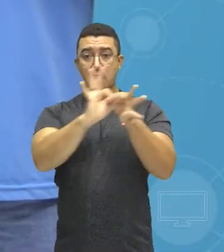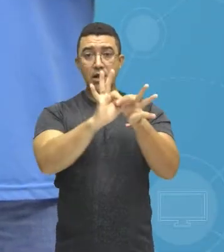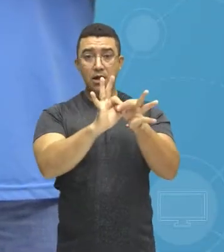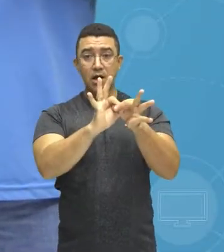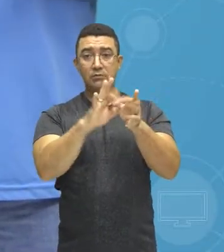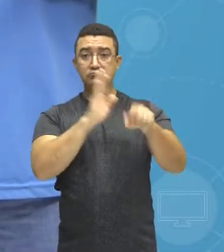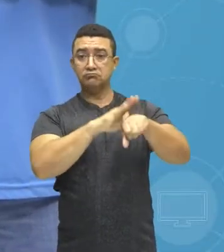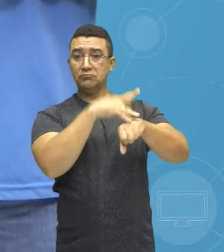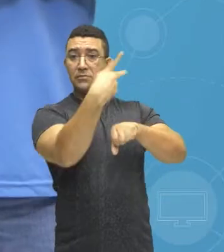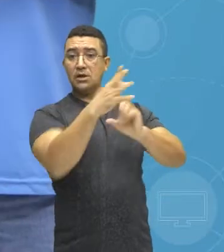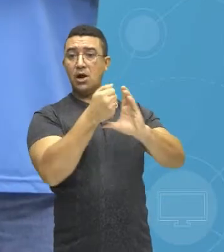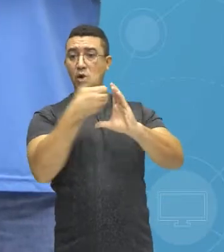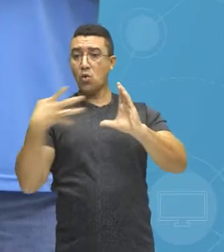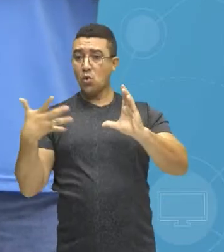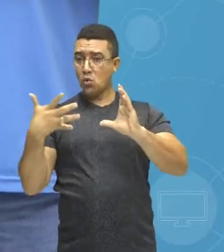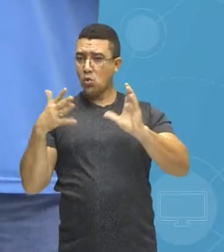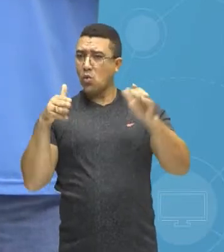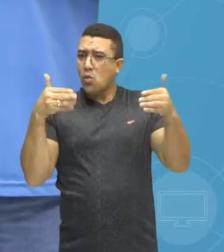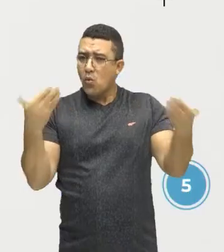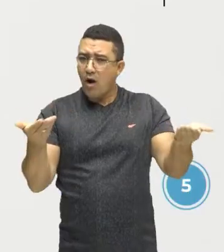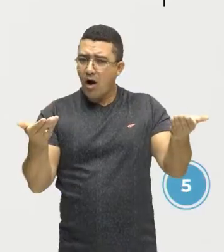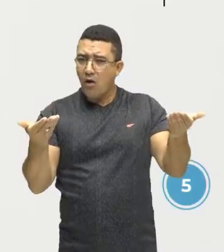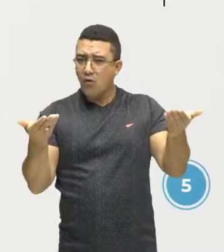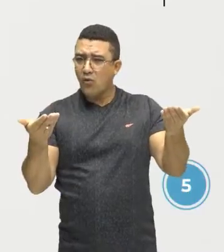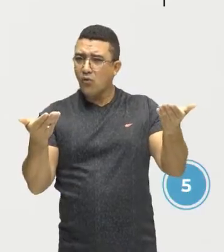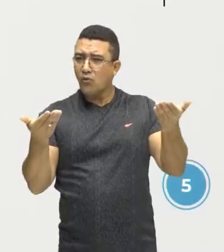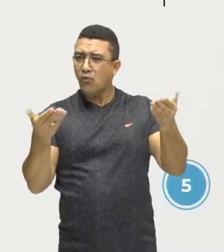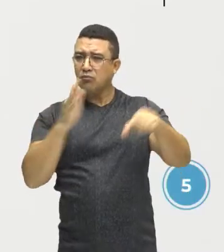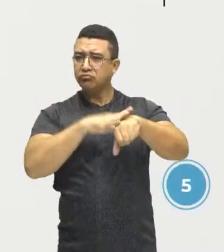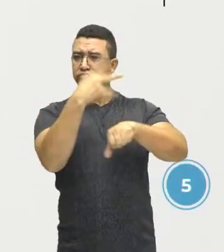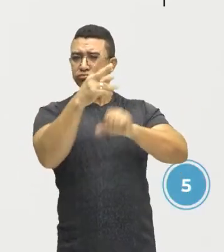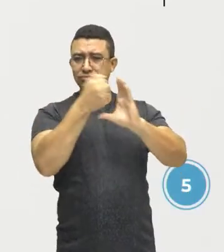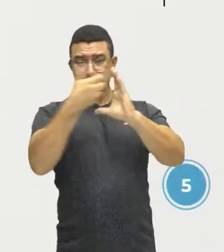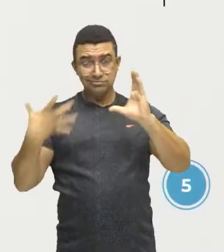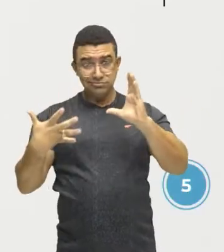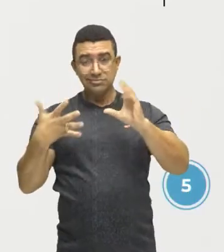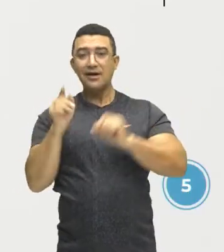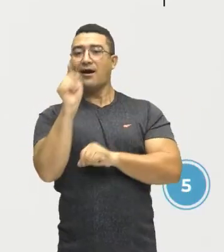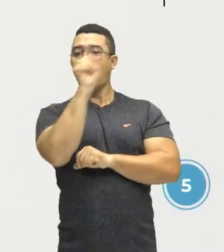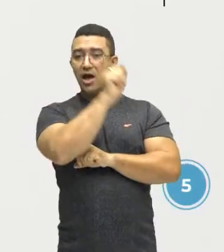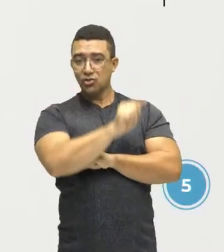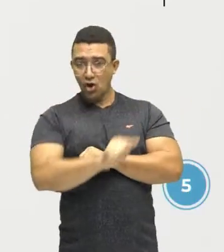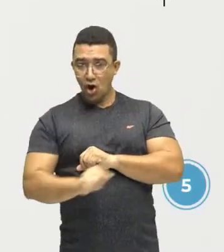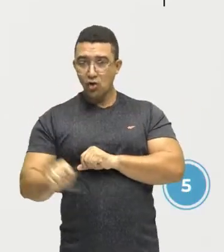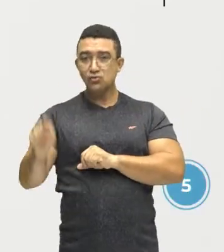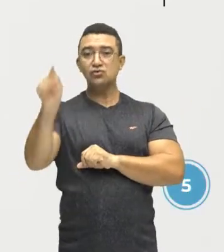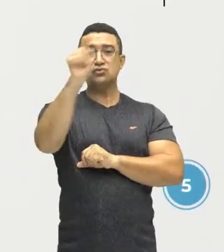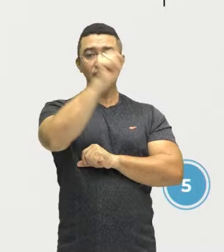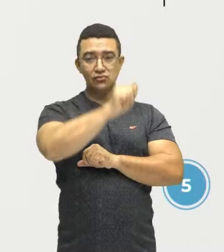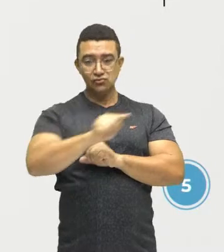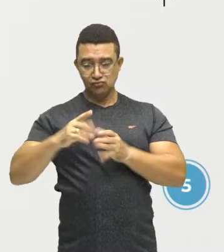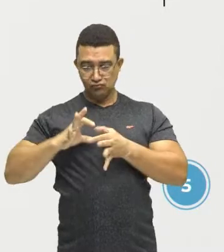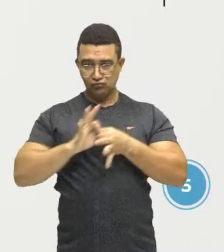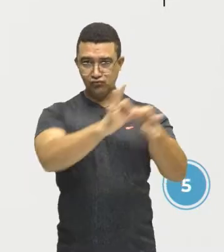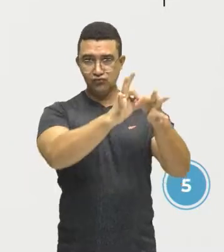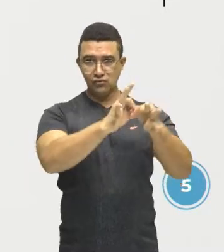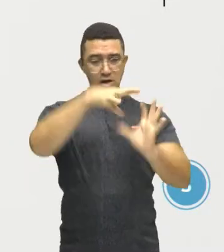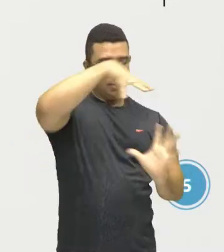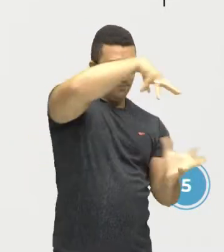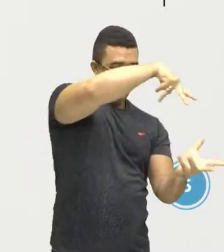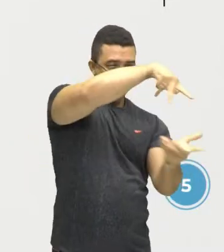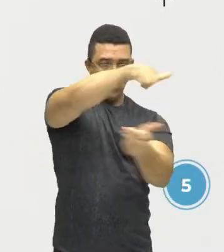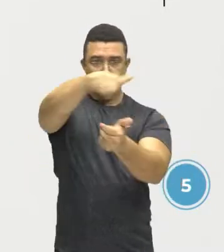a característica? Qual é o predicativo de terra? Redondo. Redonda, não é isso? É